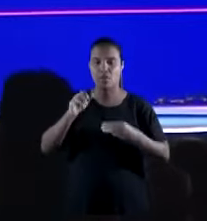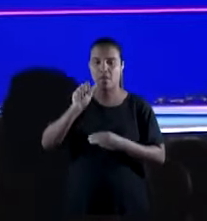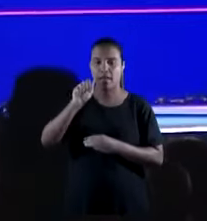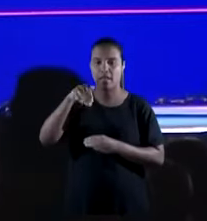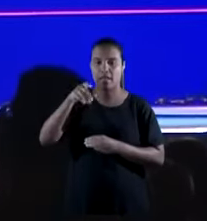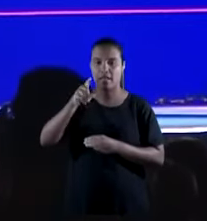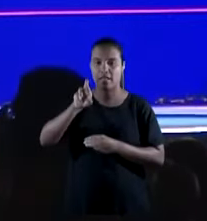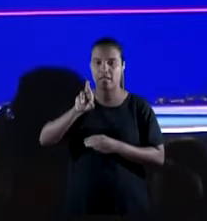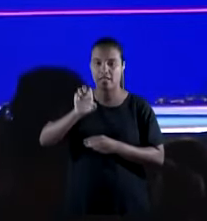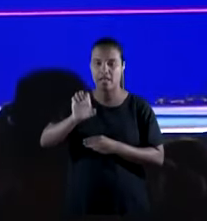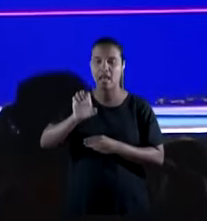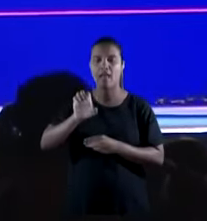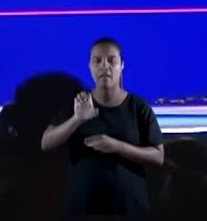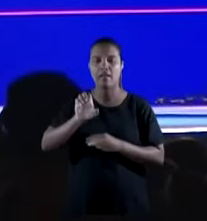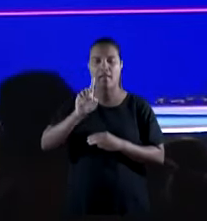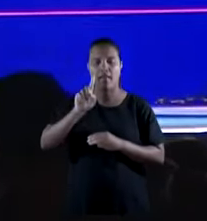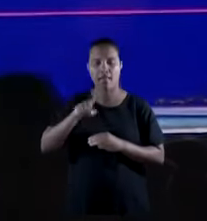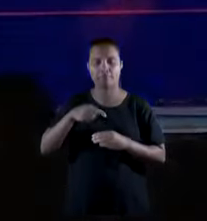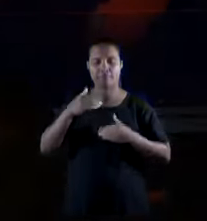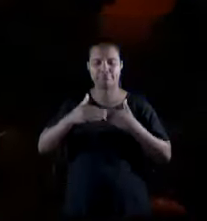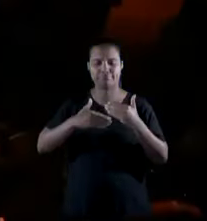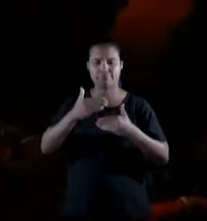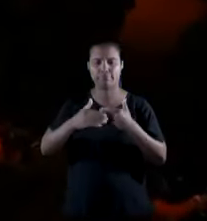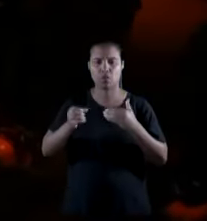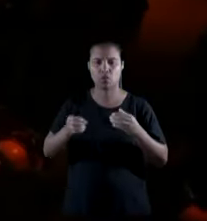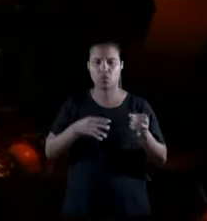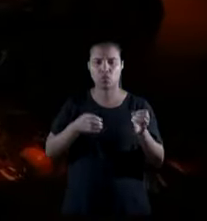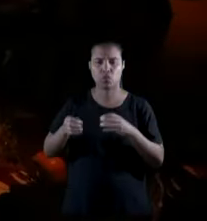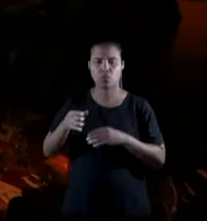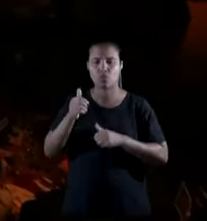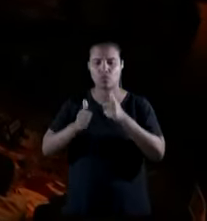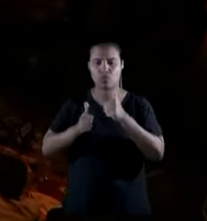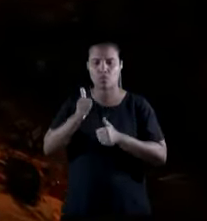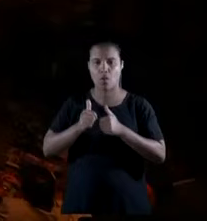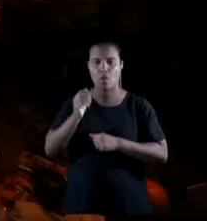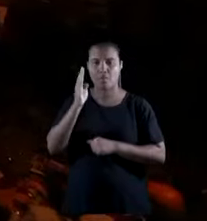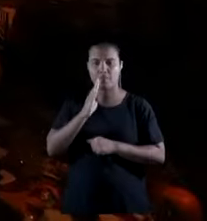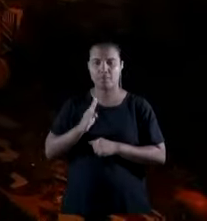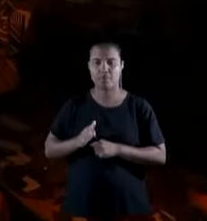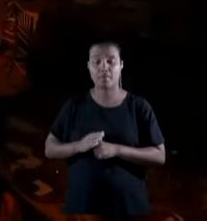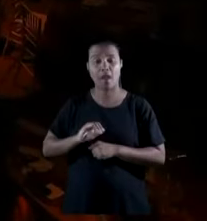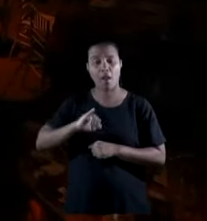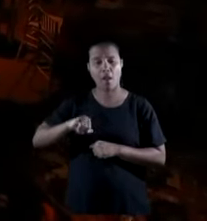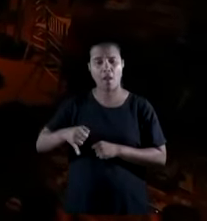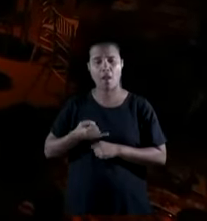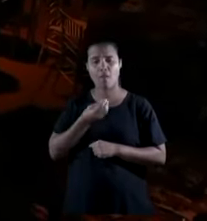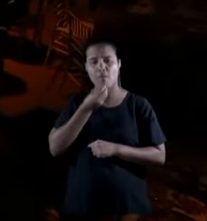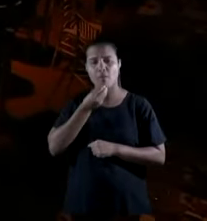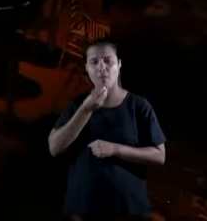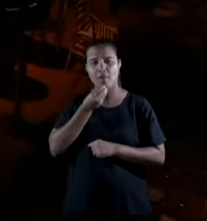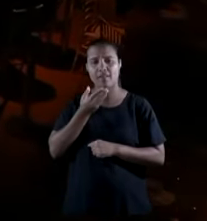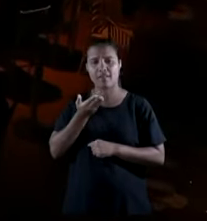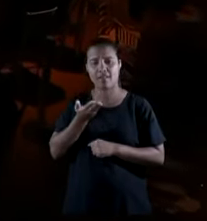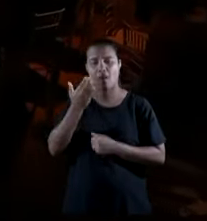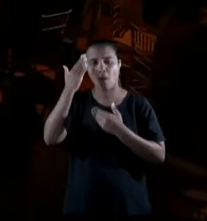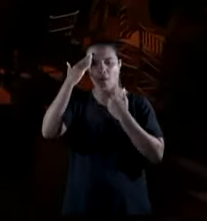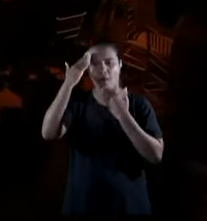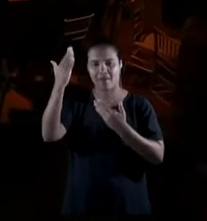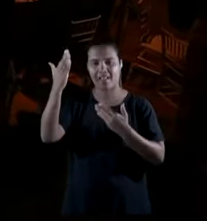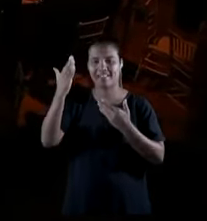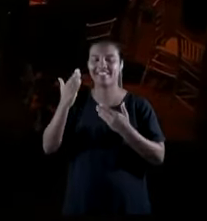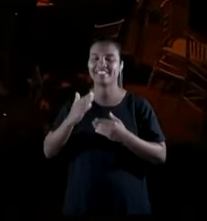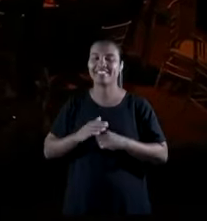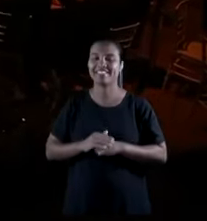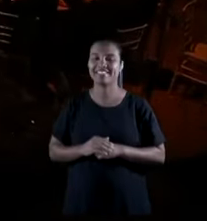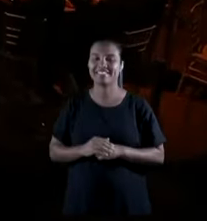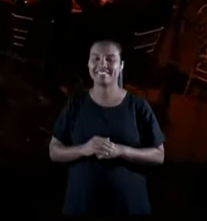fundamental na modernização do nosso futebol. Aproveitem a festa. Muito obrigado.